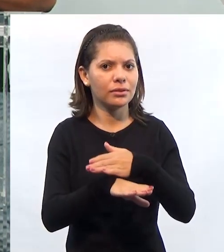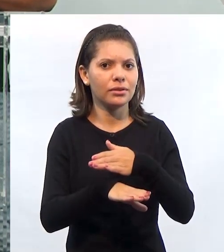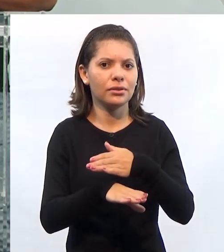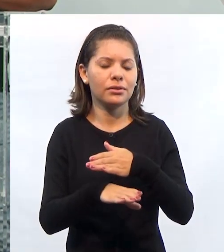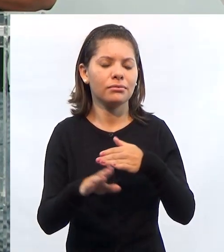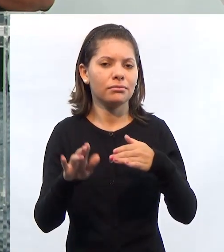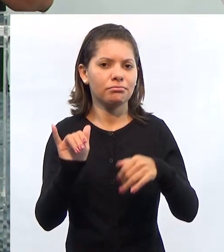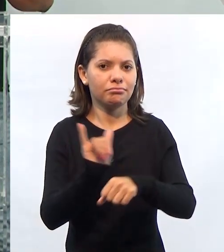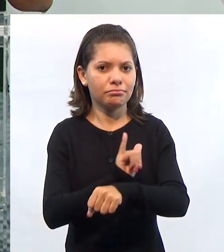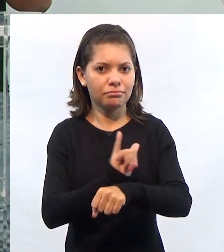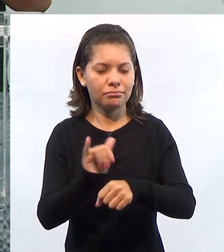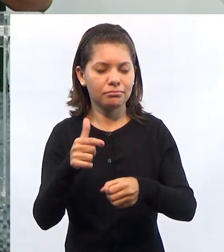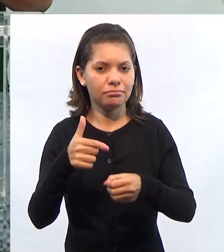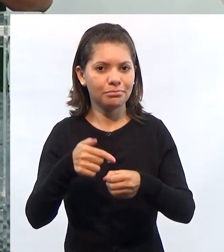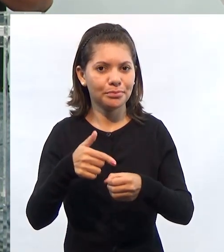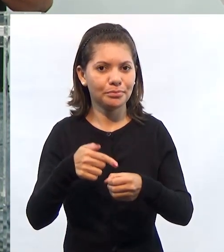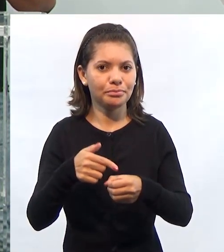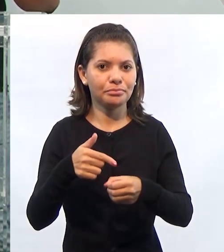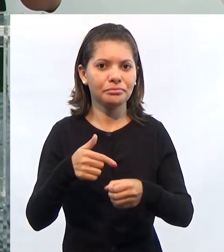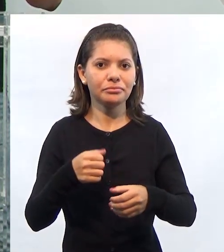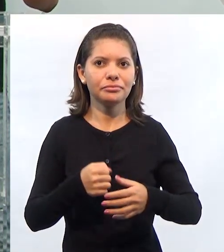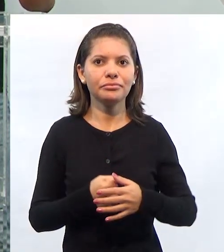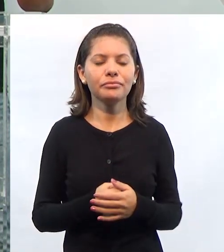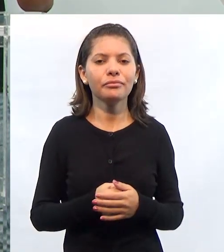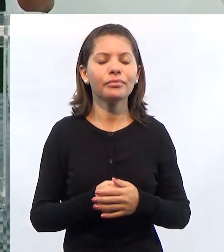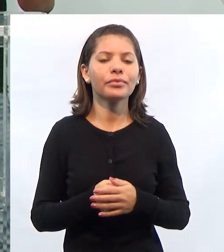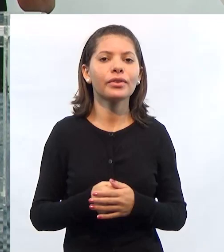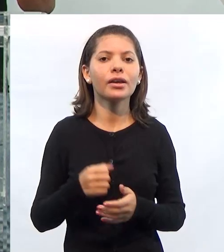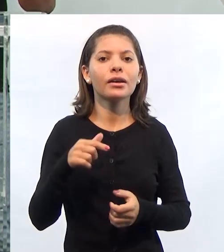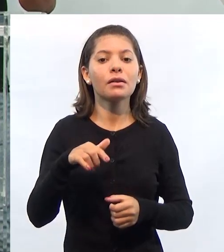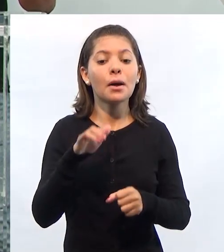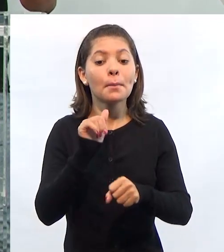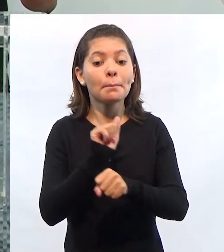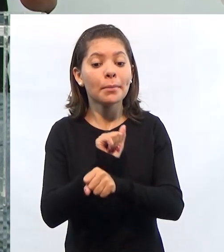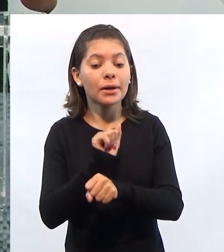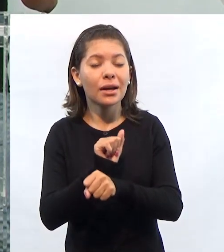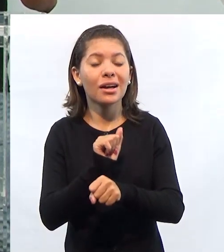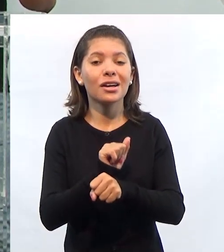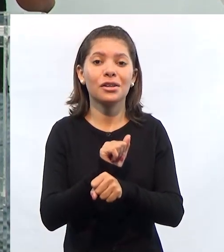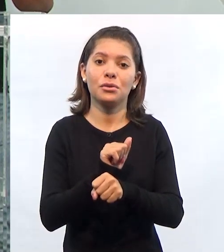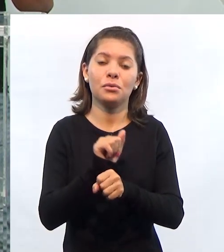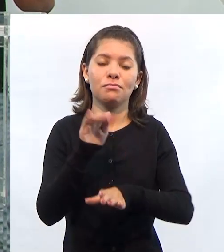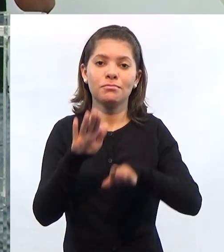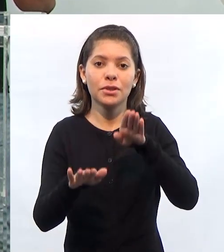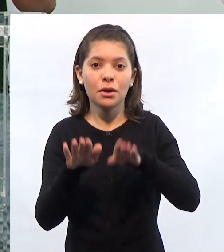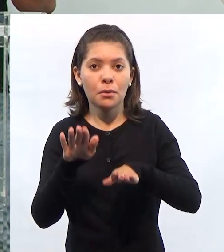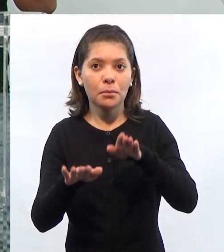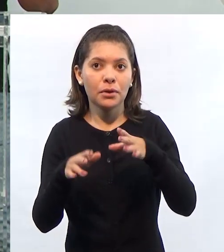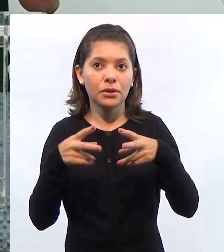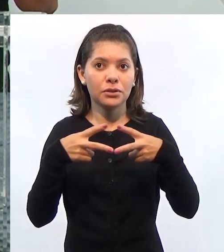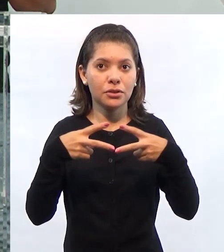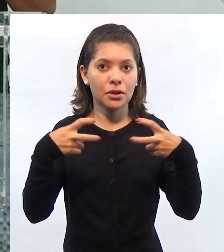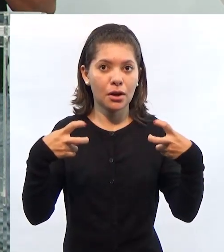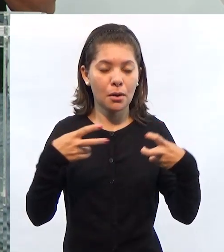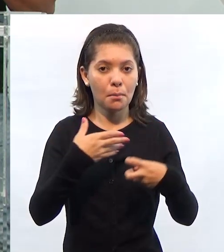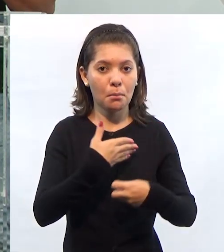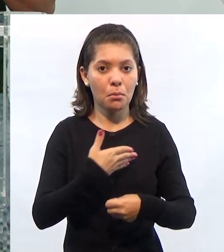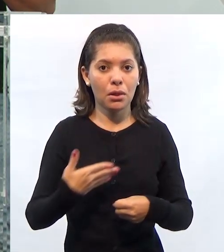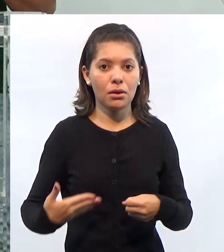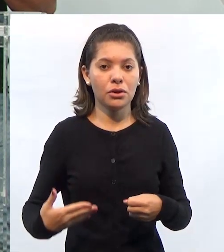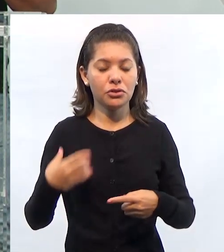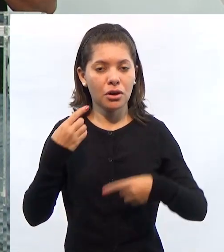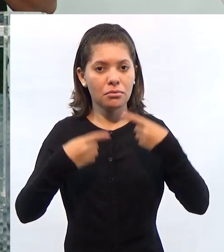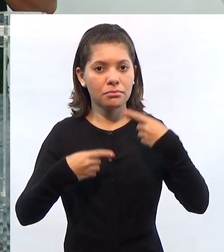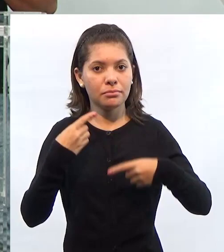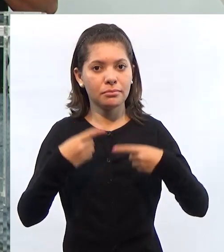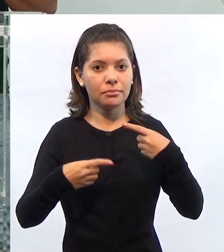estratégico. Esses estoques, eles ficam lá. Geralmente, a Petrobras mantém uma política de manter